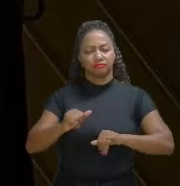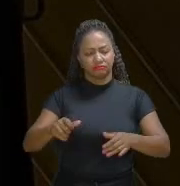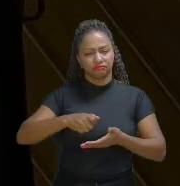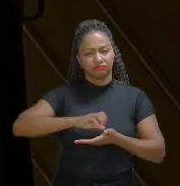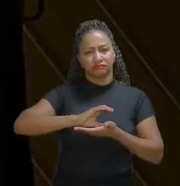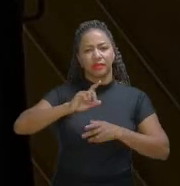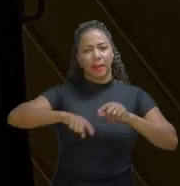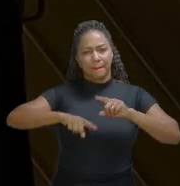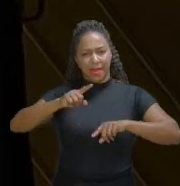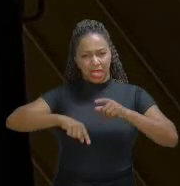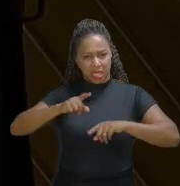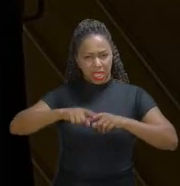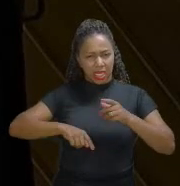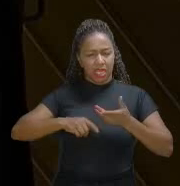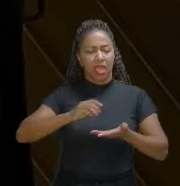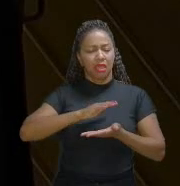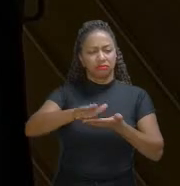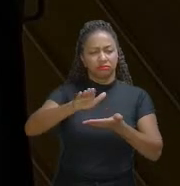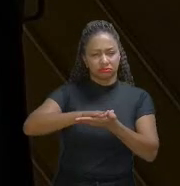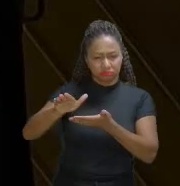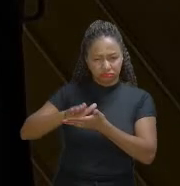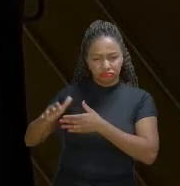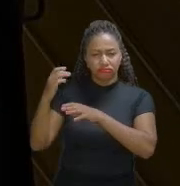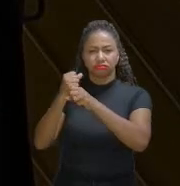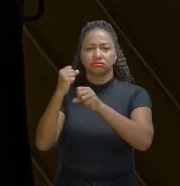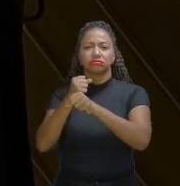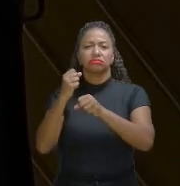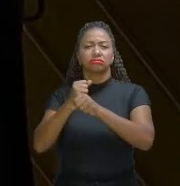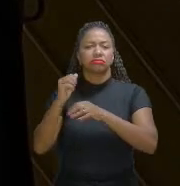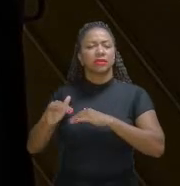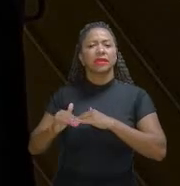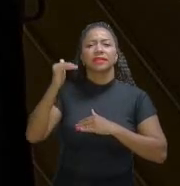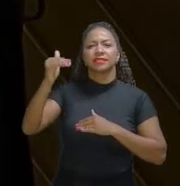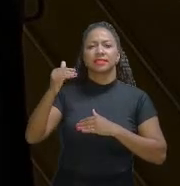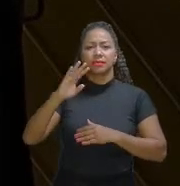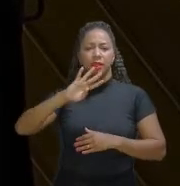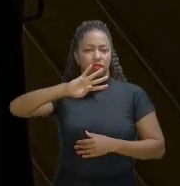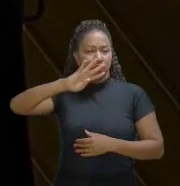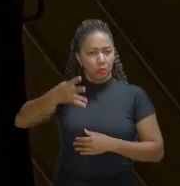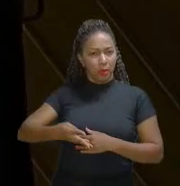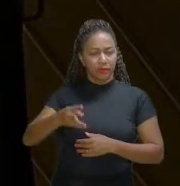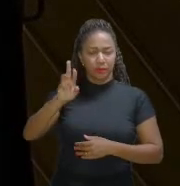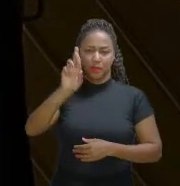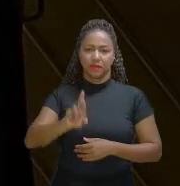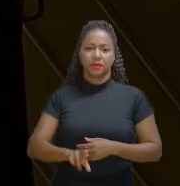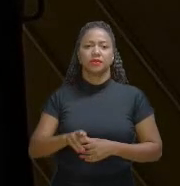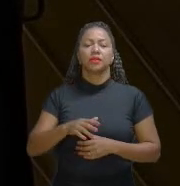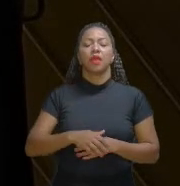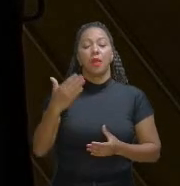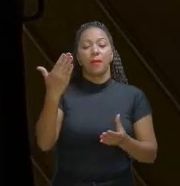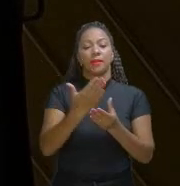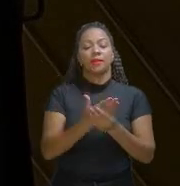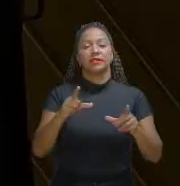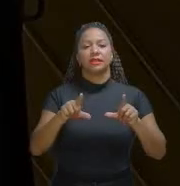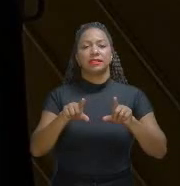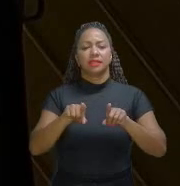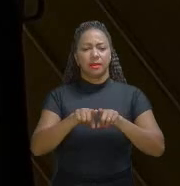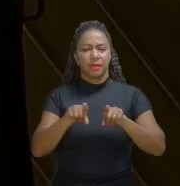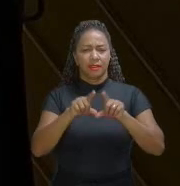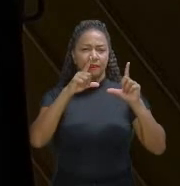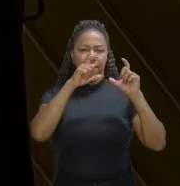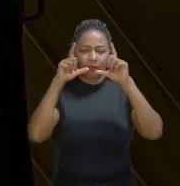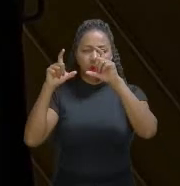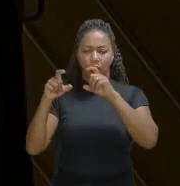material gráfico, serviços advocatícios e contábeis, totalizando valor superior a R$ 4.000. Os autos trazem também fotografias que